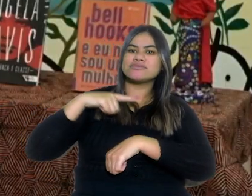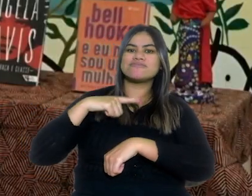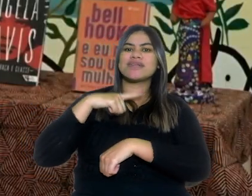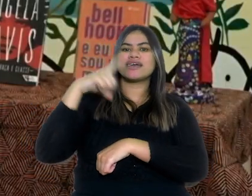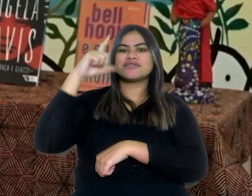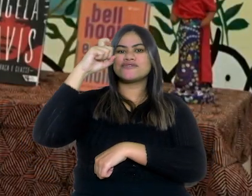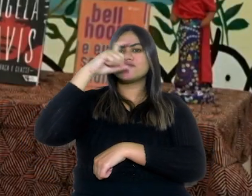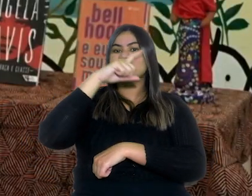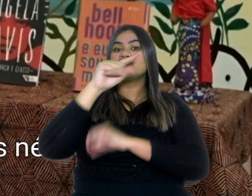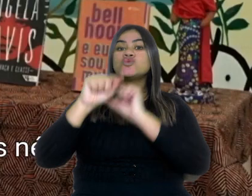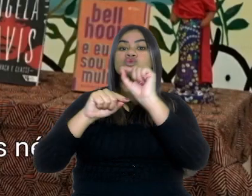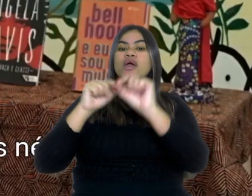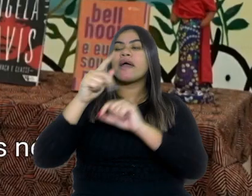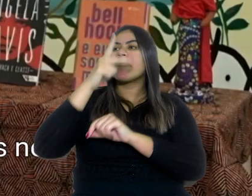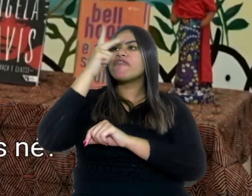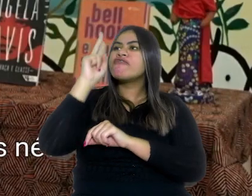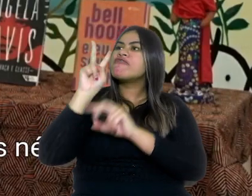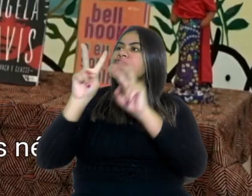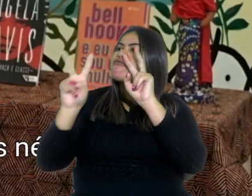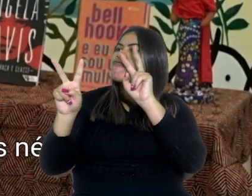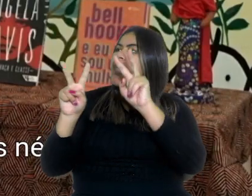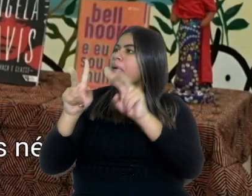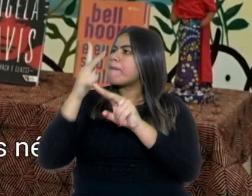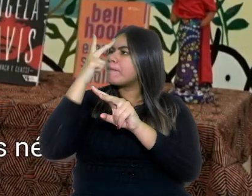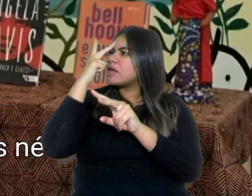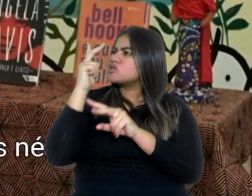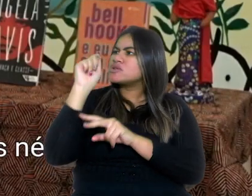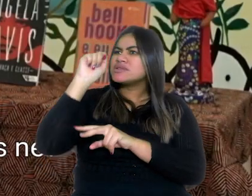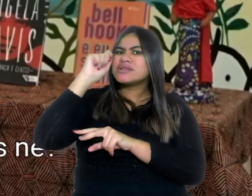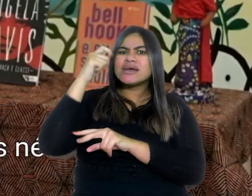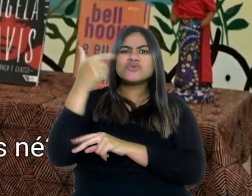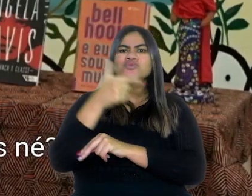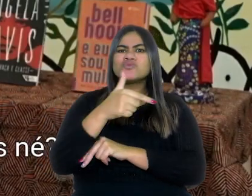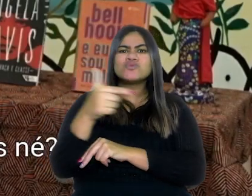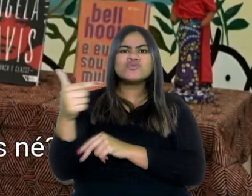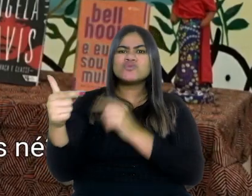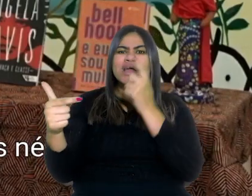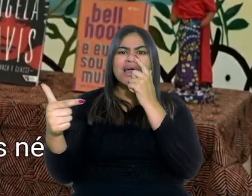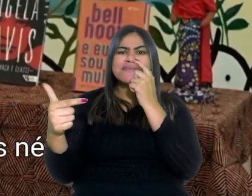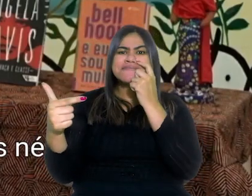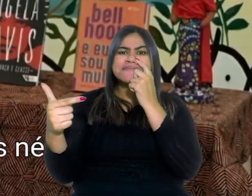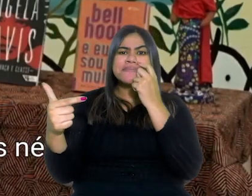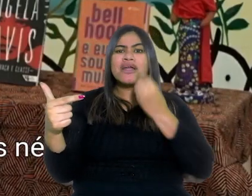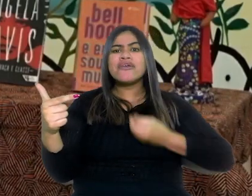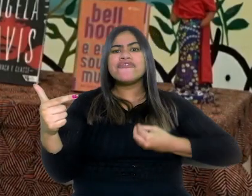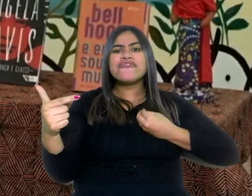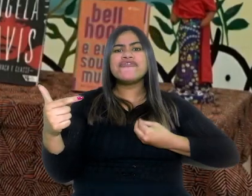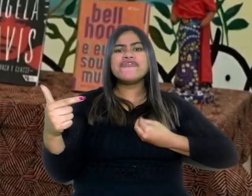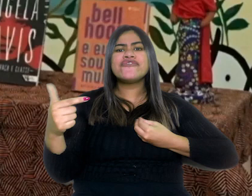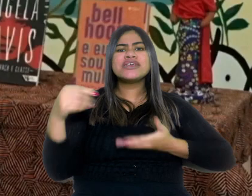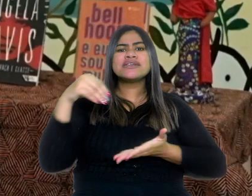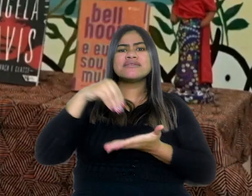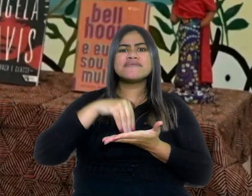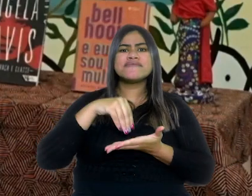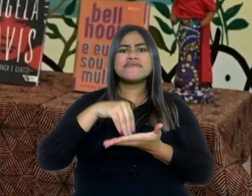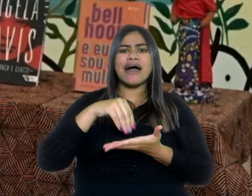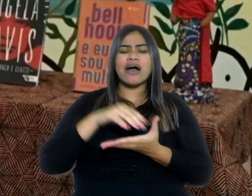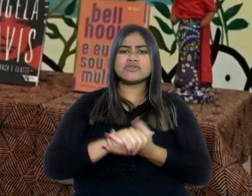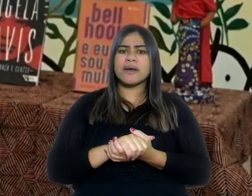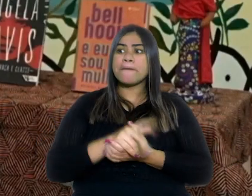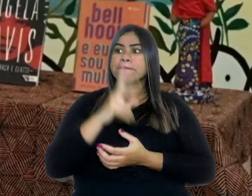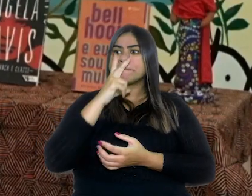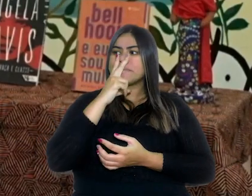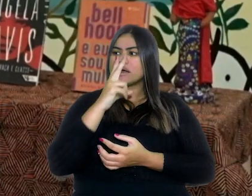no meu mestrado, já tive um pouco essa dificuldade de ver pessoas negras, né? No meu mestrado